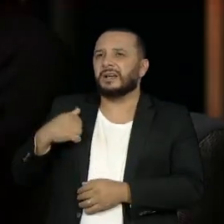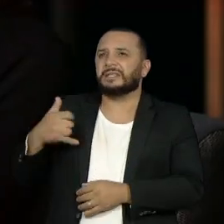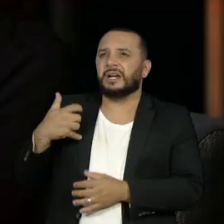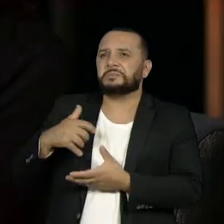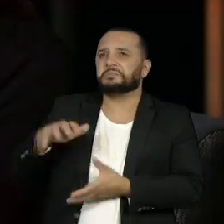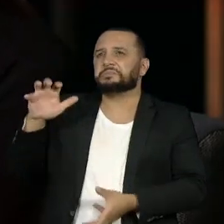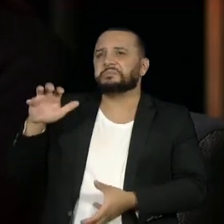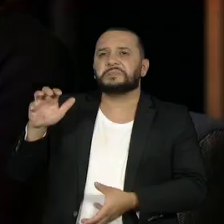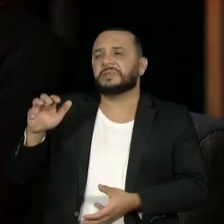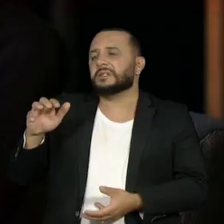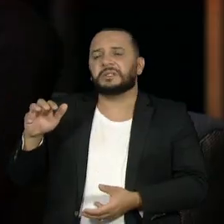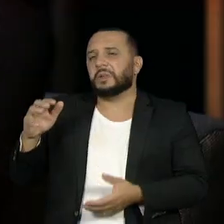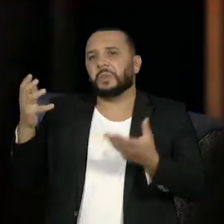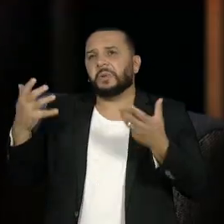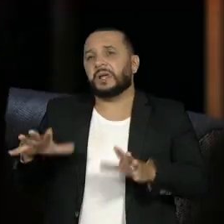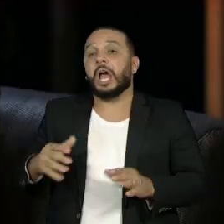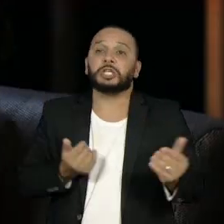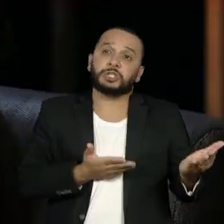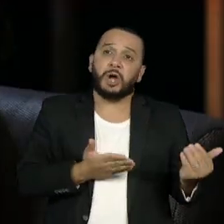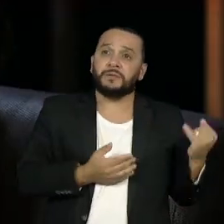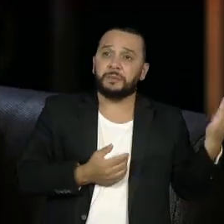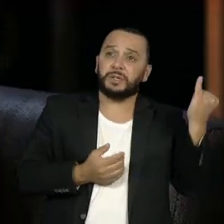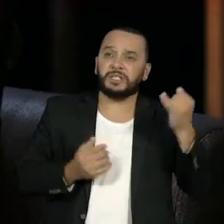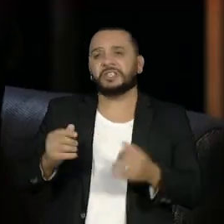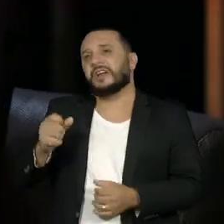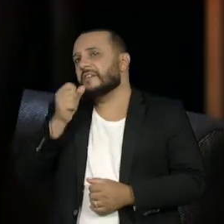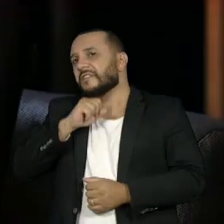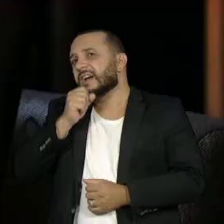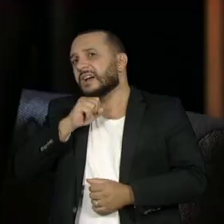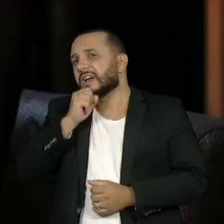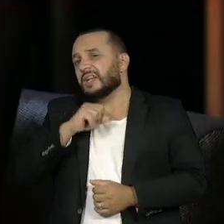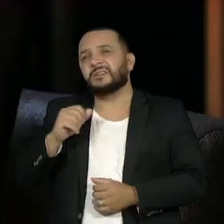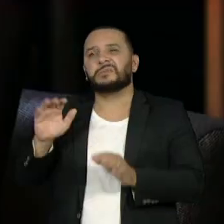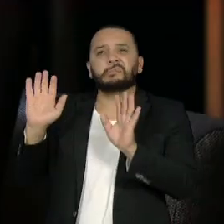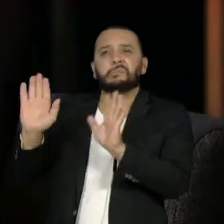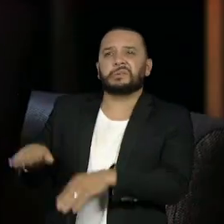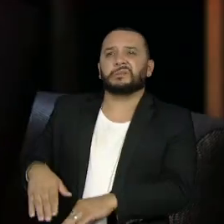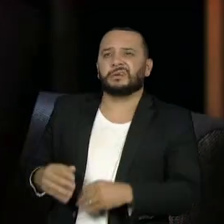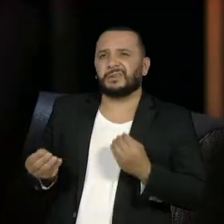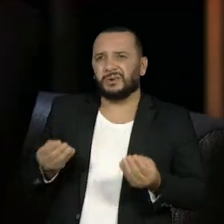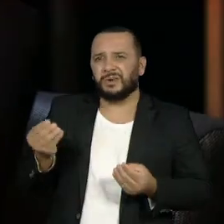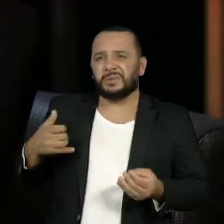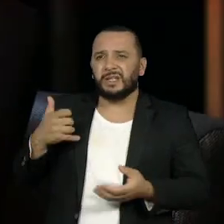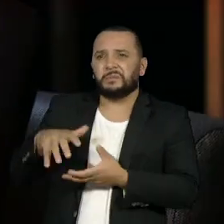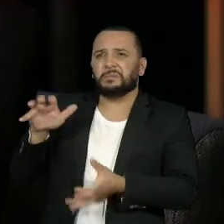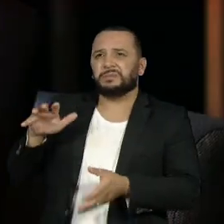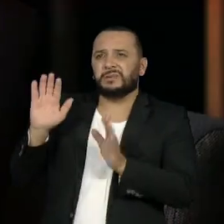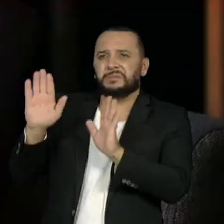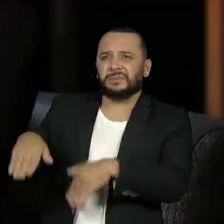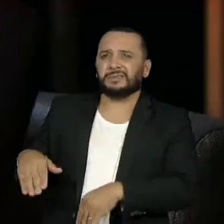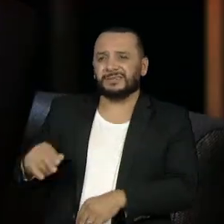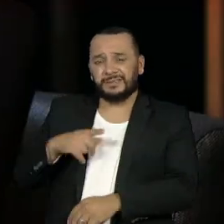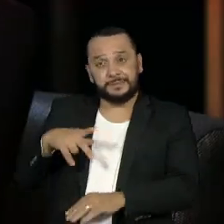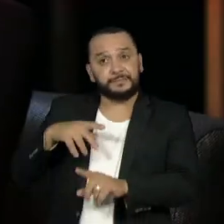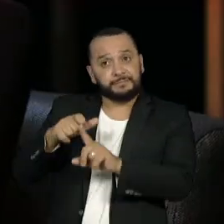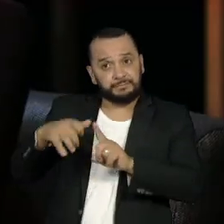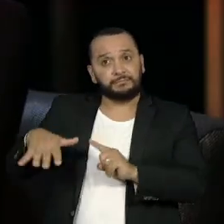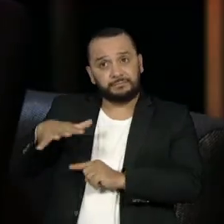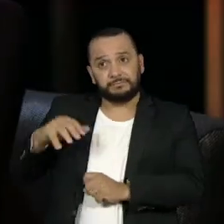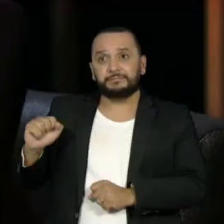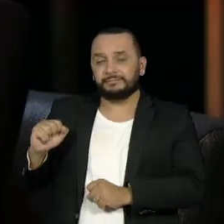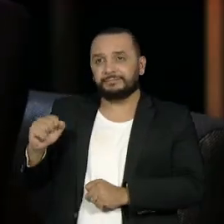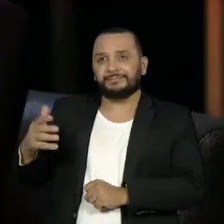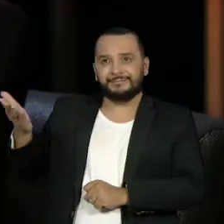repente o juventude virou um valor e feliz se virou a falta de valor né Nós temos exemplos de sociedades